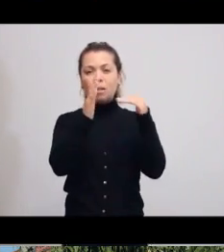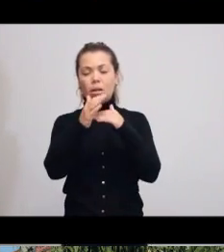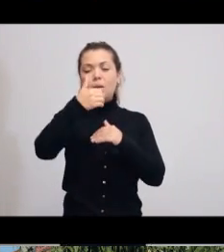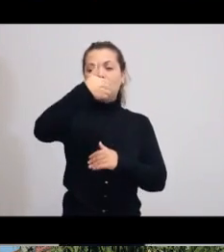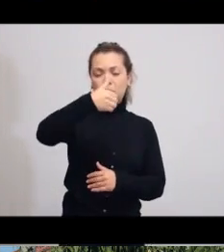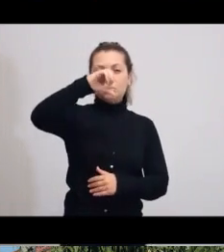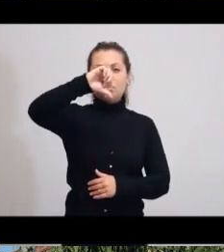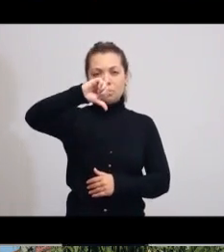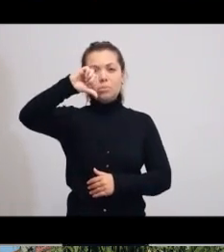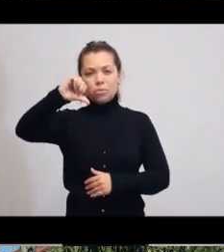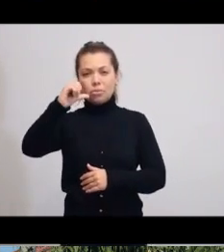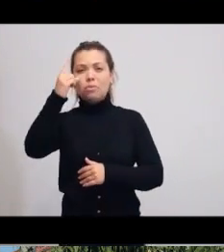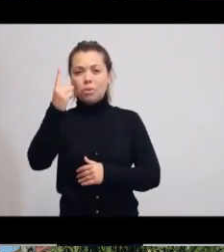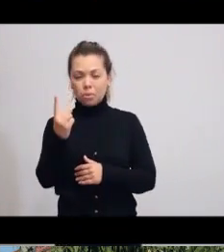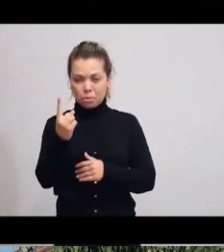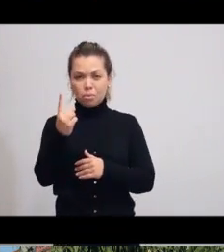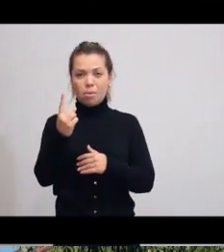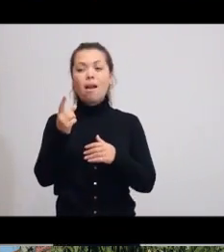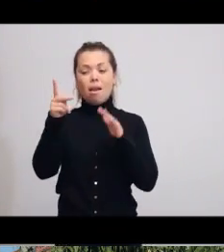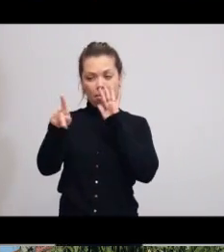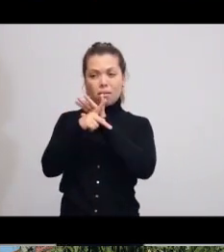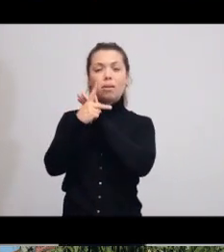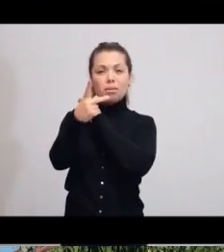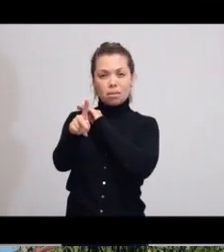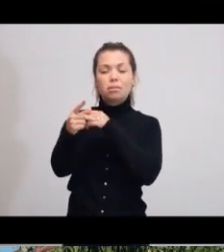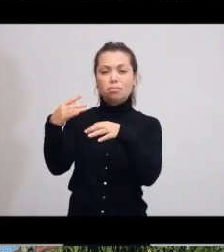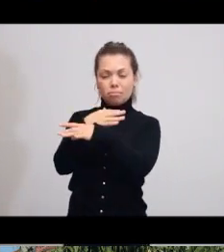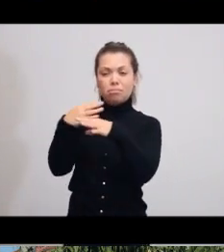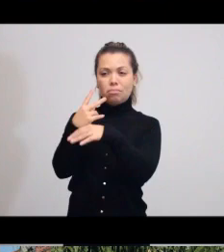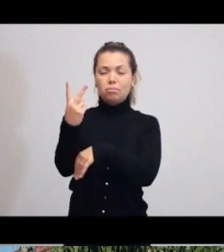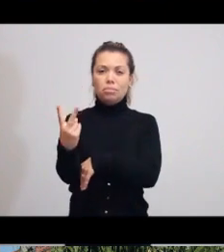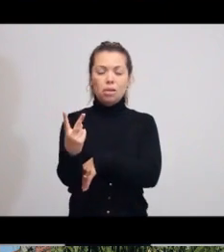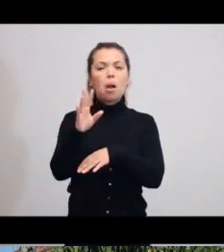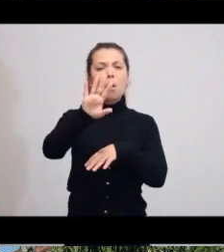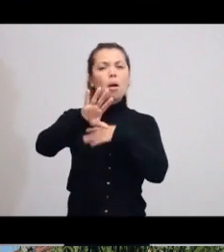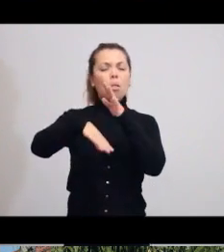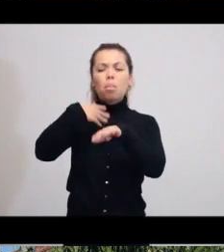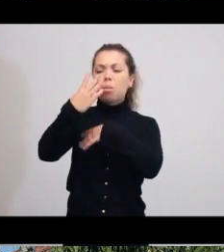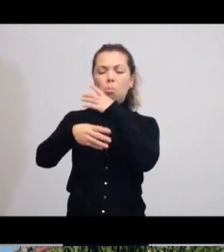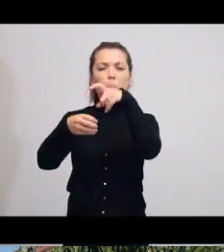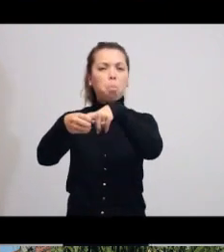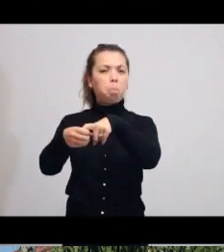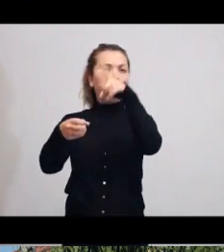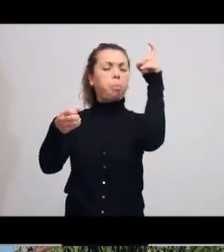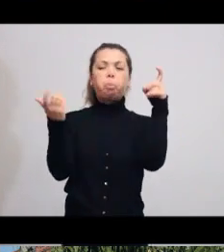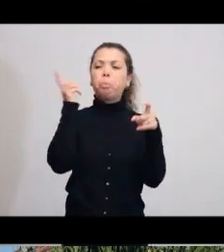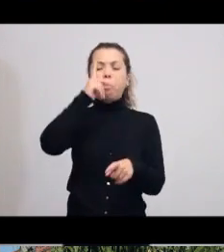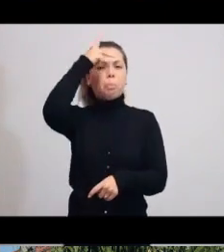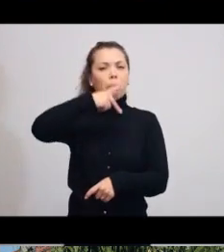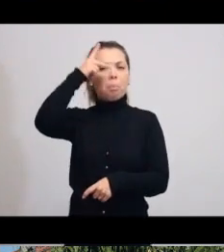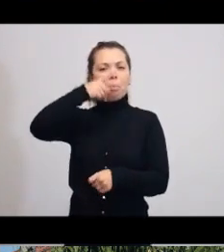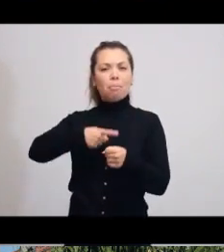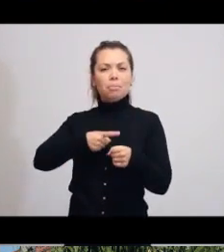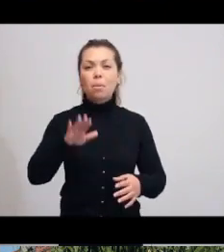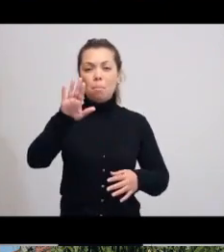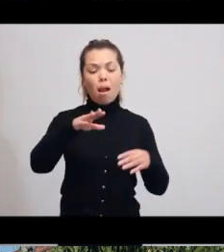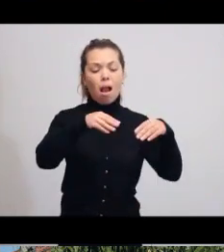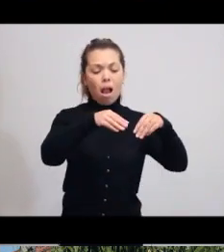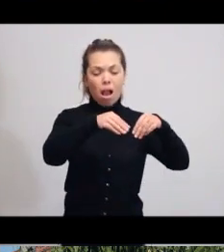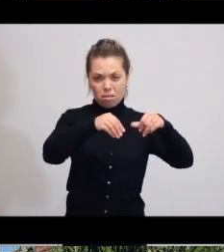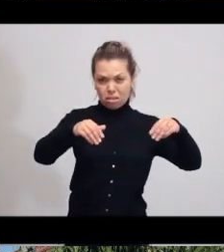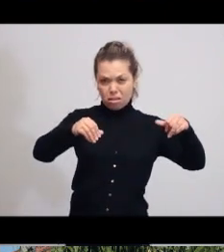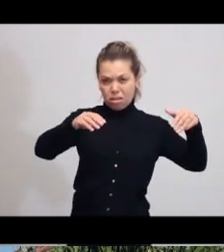início do século XVI, um certo português foi deixado nestas paragens e condenado ao exílio. Foi degradado por